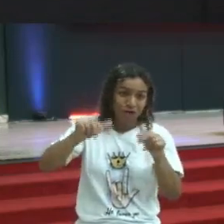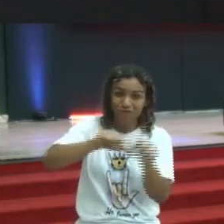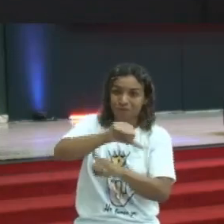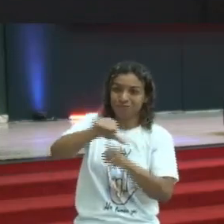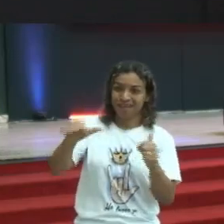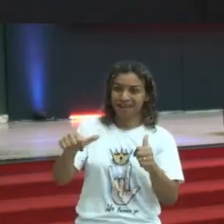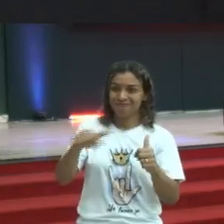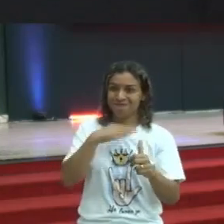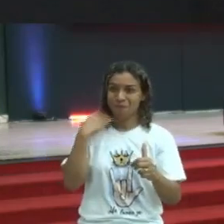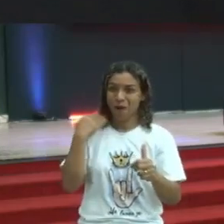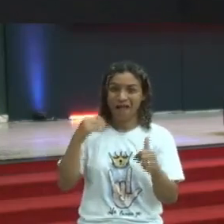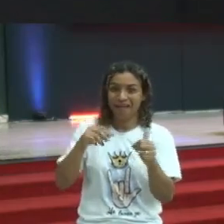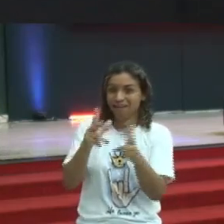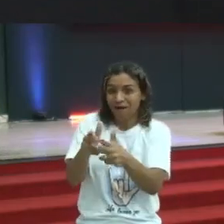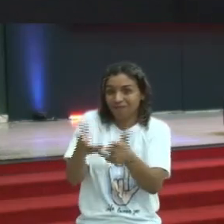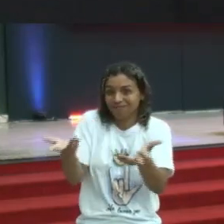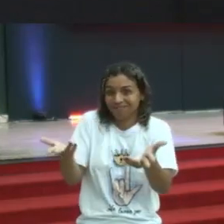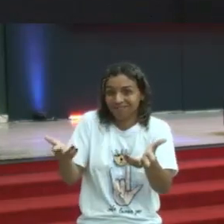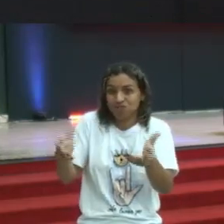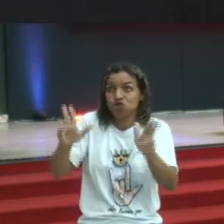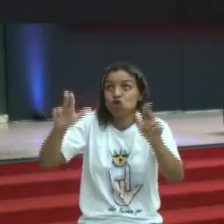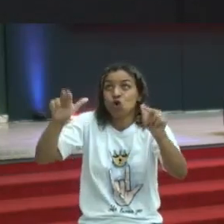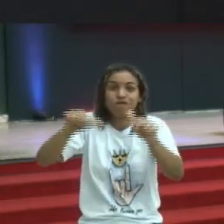vou morrer assim.